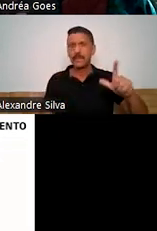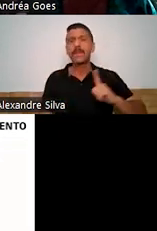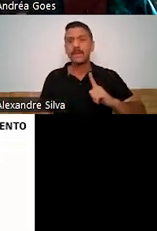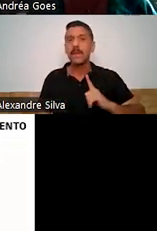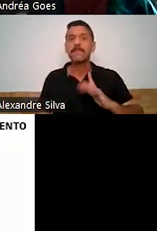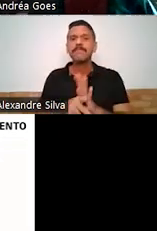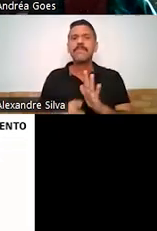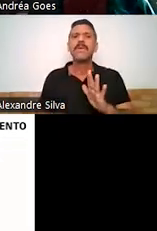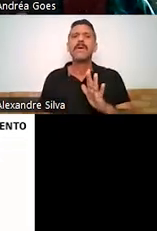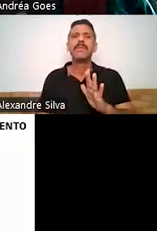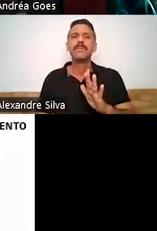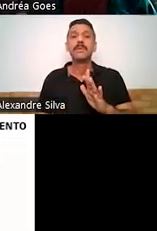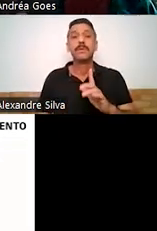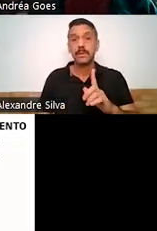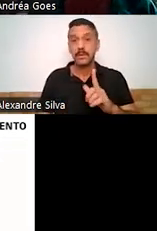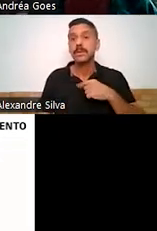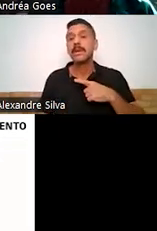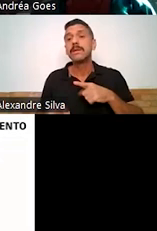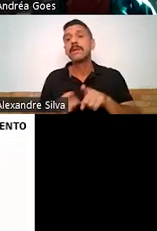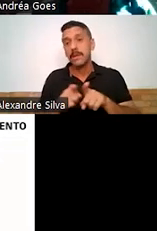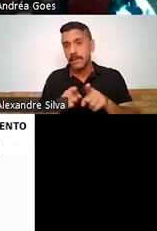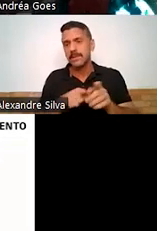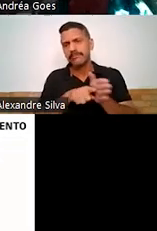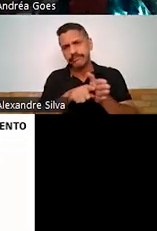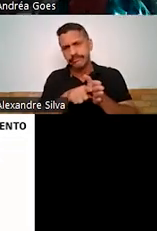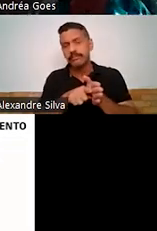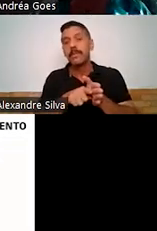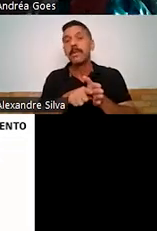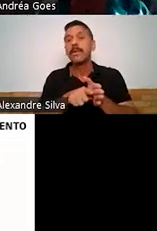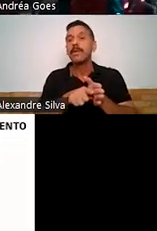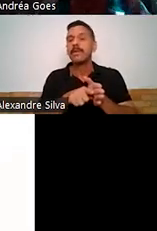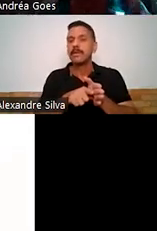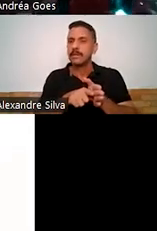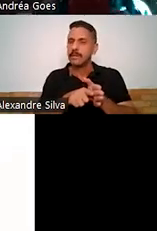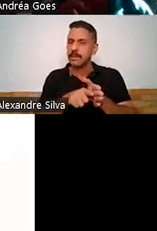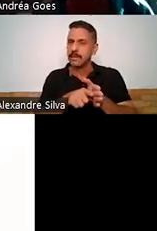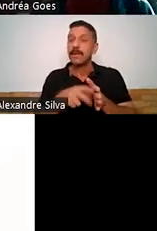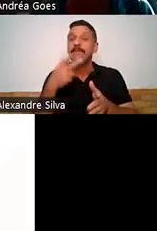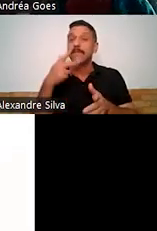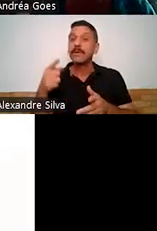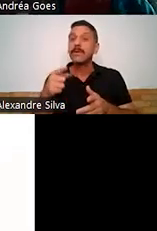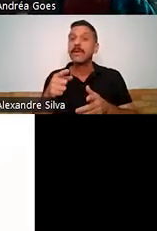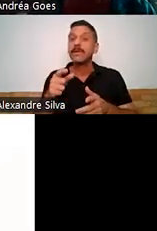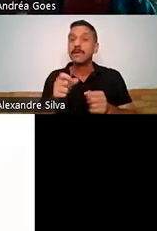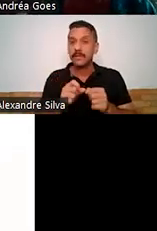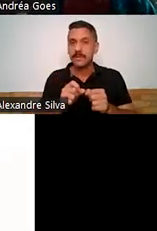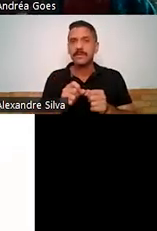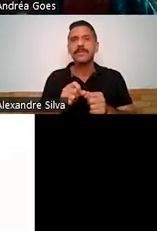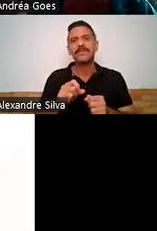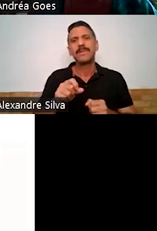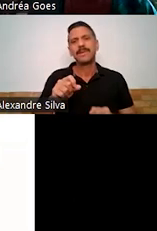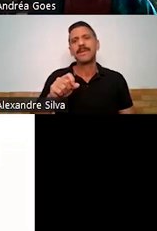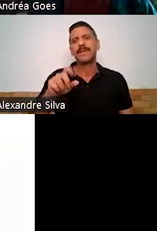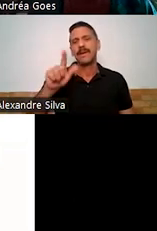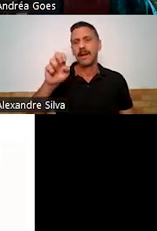repeats. E, em seguida, a gente faz a eletroforese, pode passar, por favor, e a gente faz uma eletroforese de verdade, com